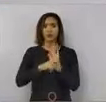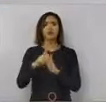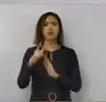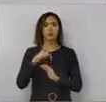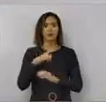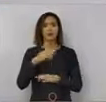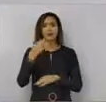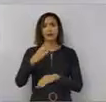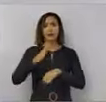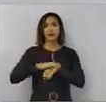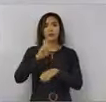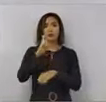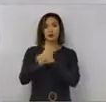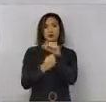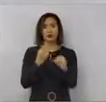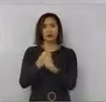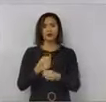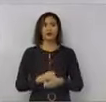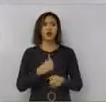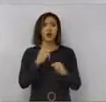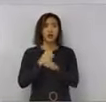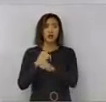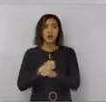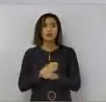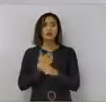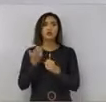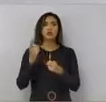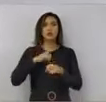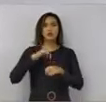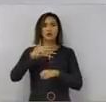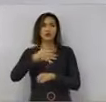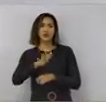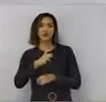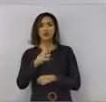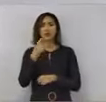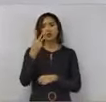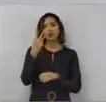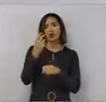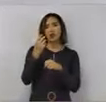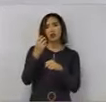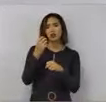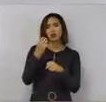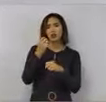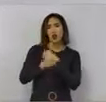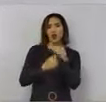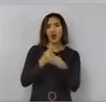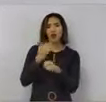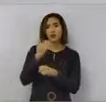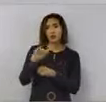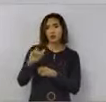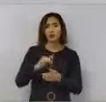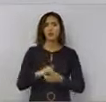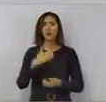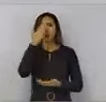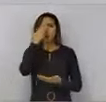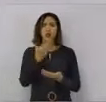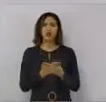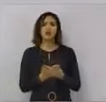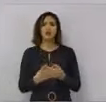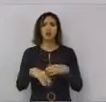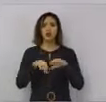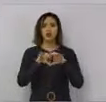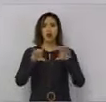5 anos. As obras em si devem durar praticamente 3 anos e meio. Eu acredito que as